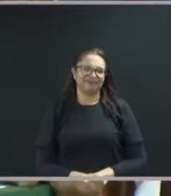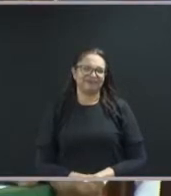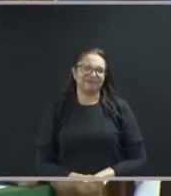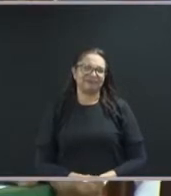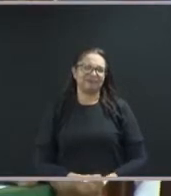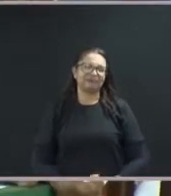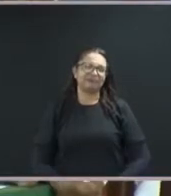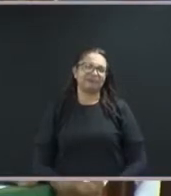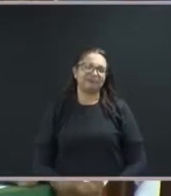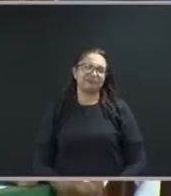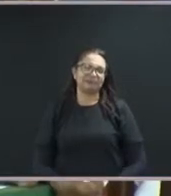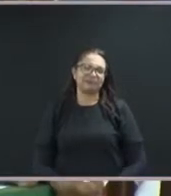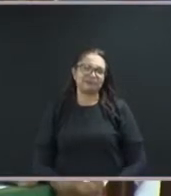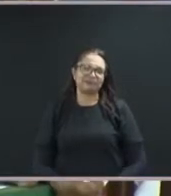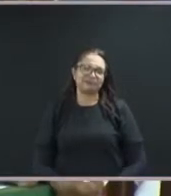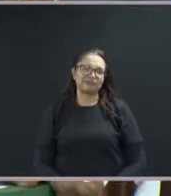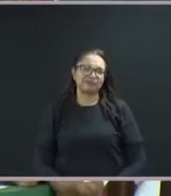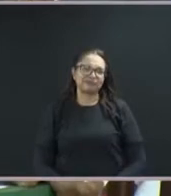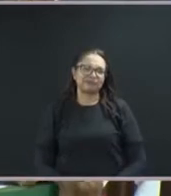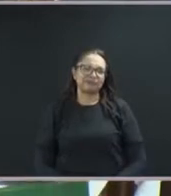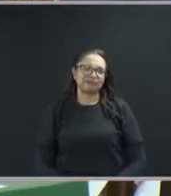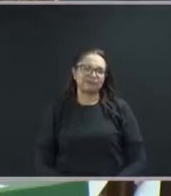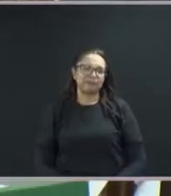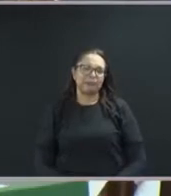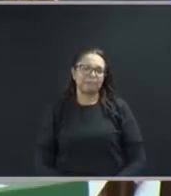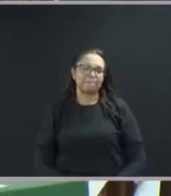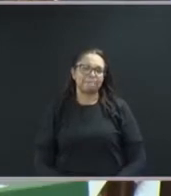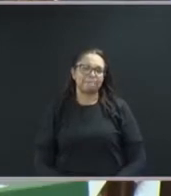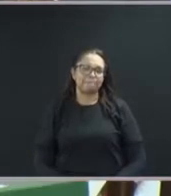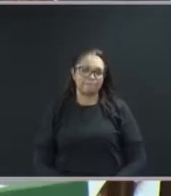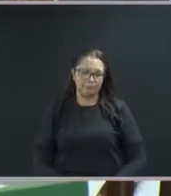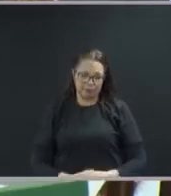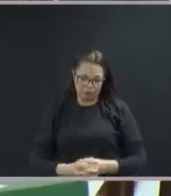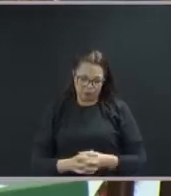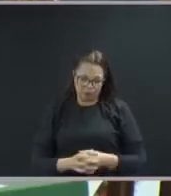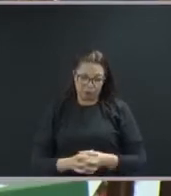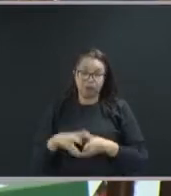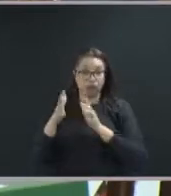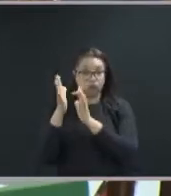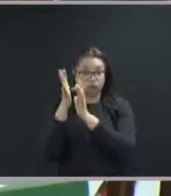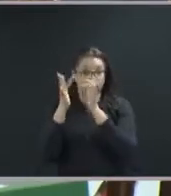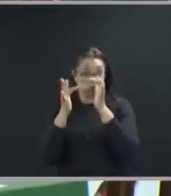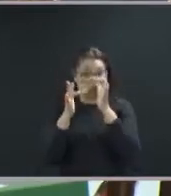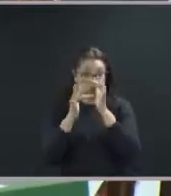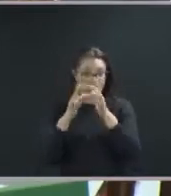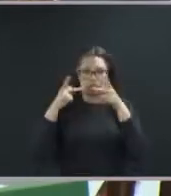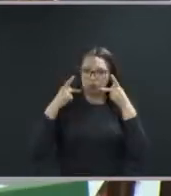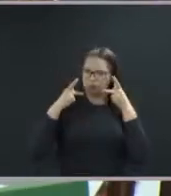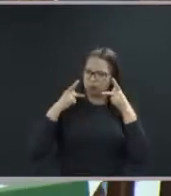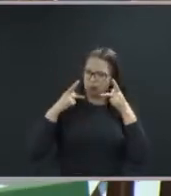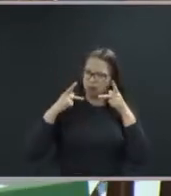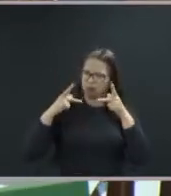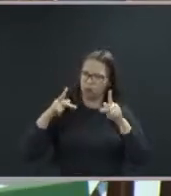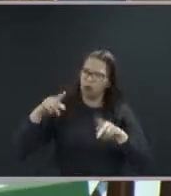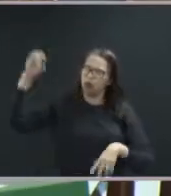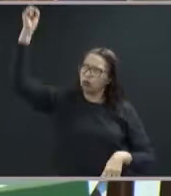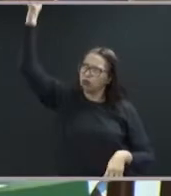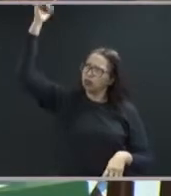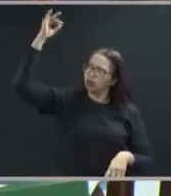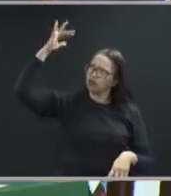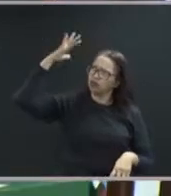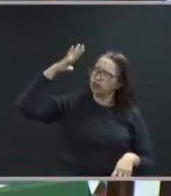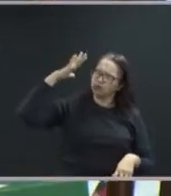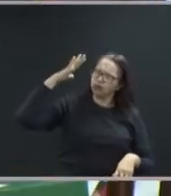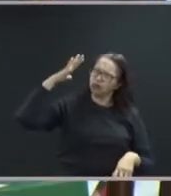Ai, ai. A pregação de Jesus Cristo conforme a revelação do mistério que desde os tempos eternos esteve oculto. Irmão, nós